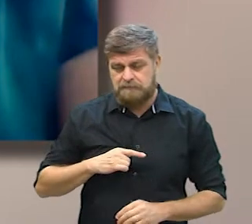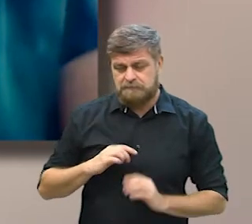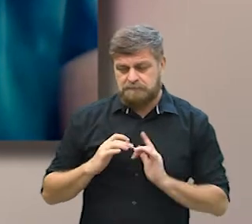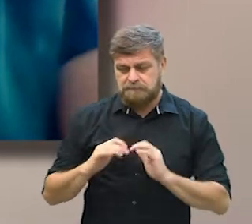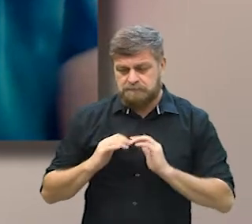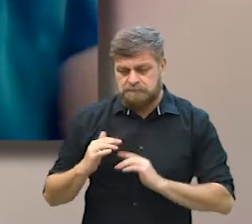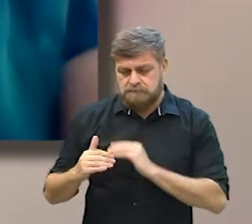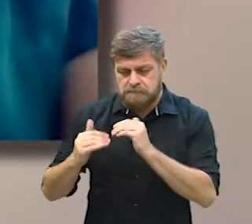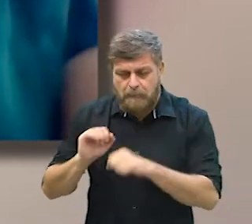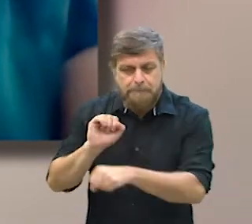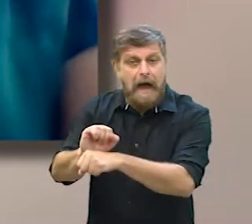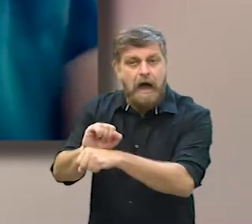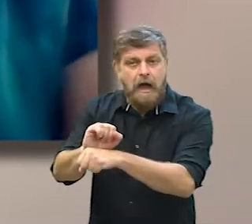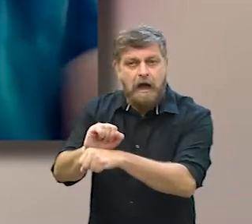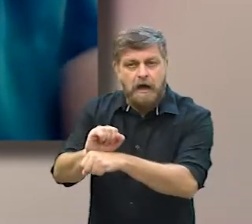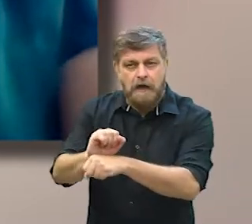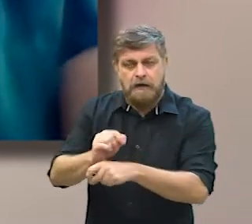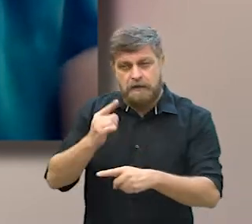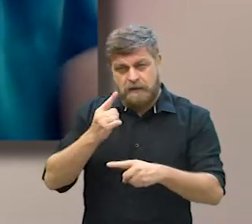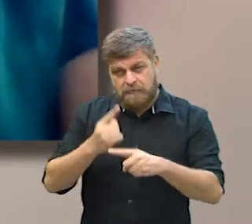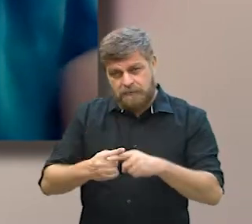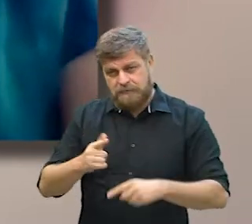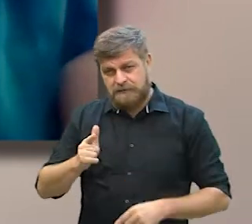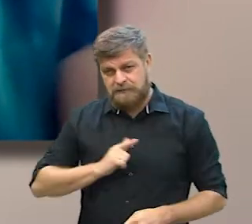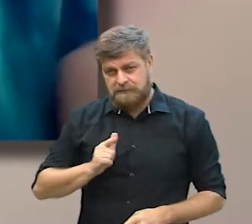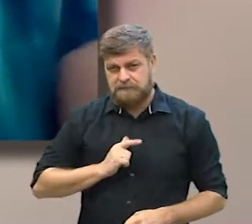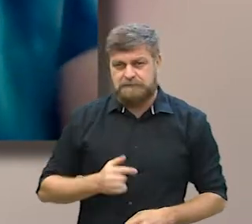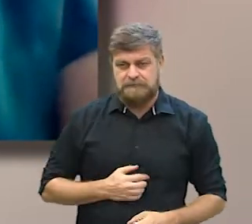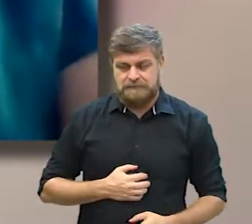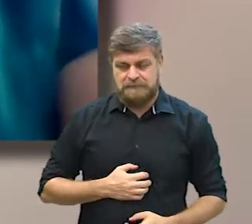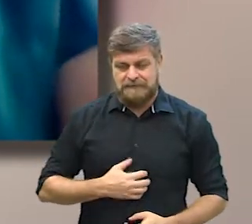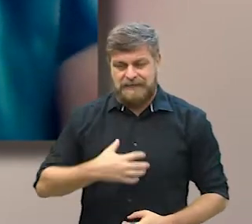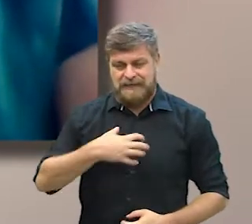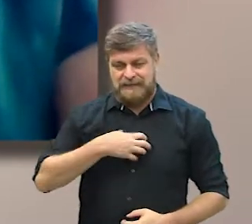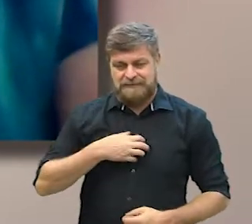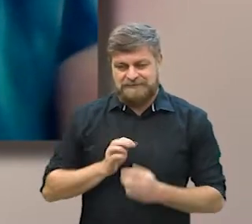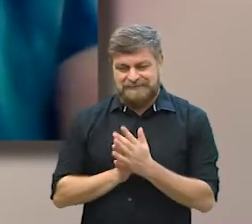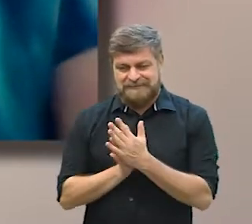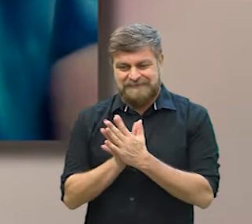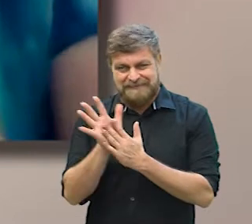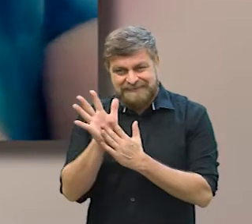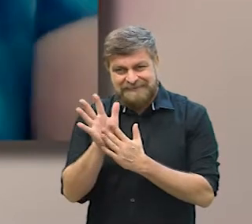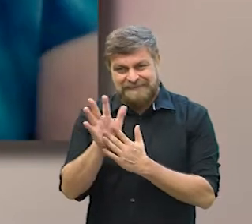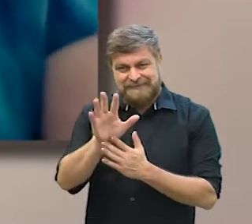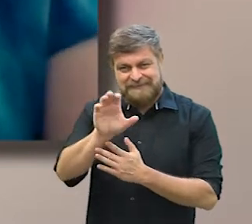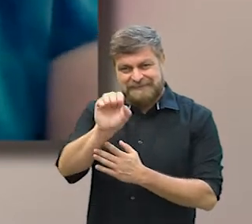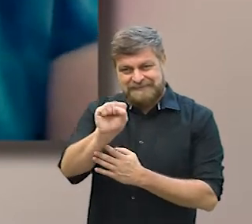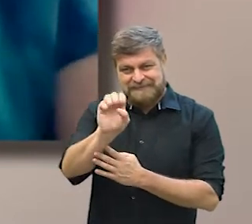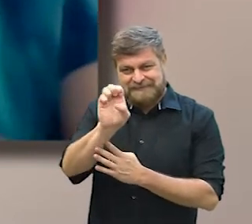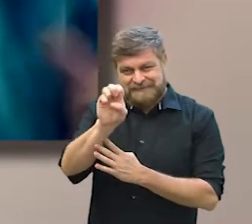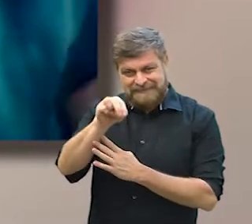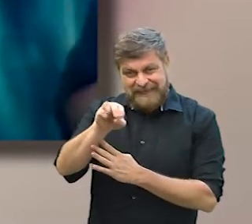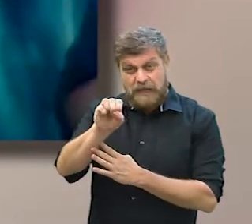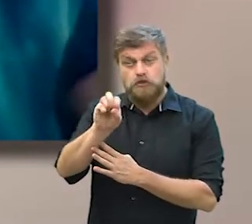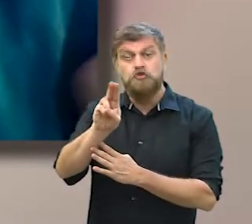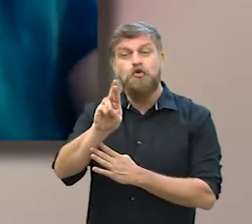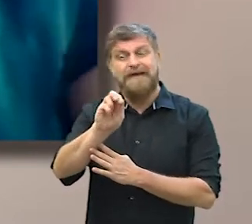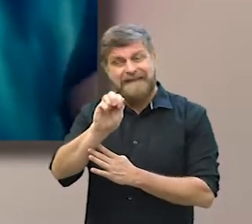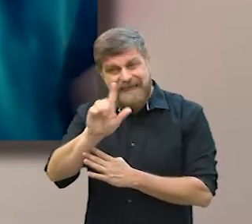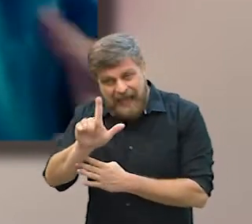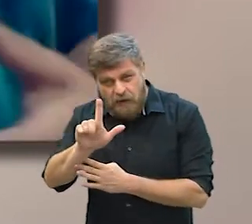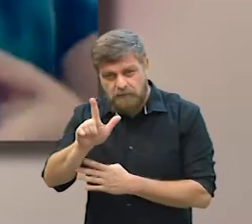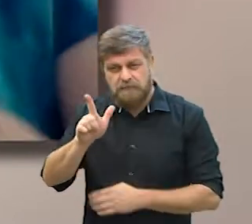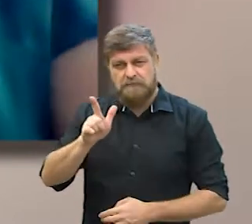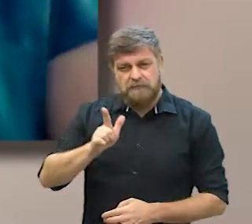parada abrupta, porque outros fatores, né, sensoriais, essa questão da interação social começam a